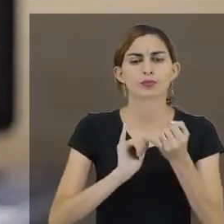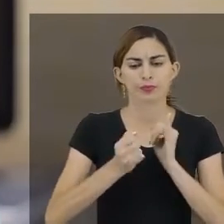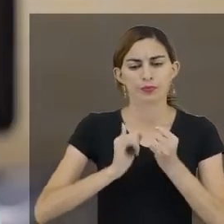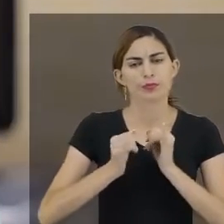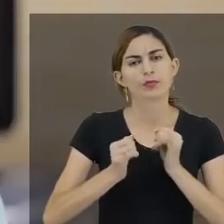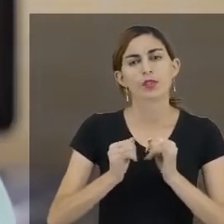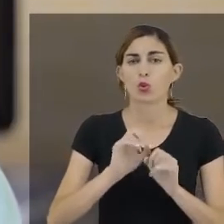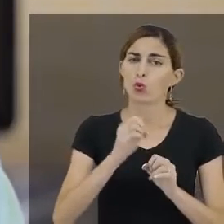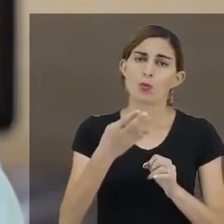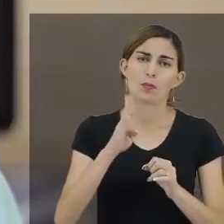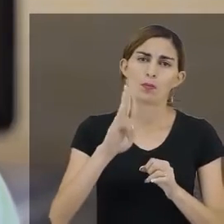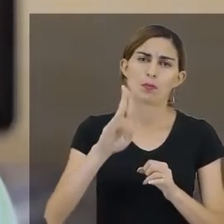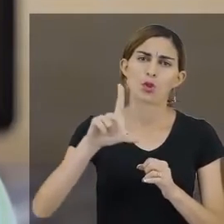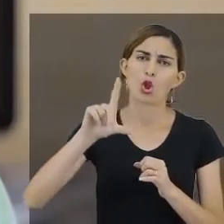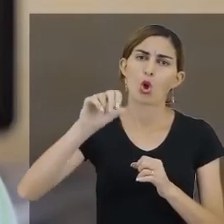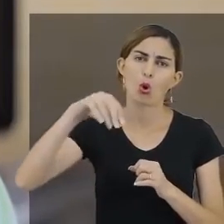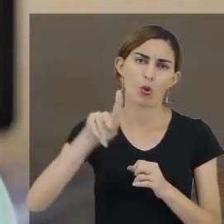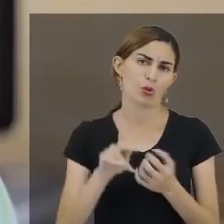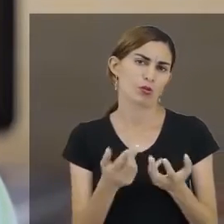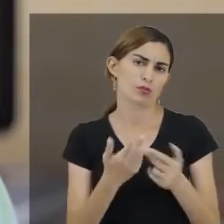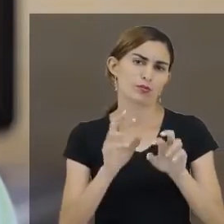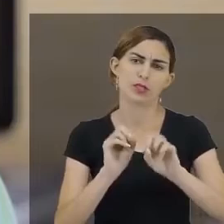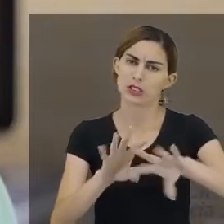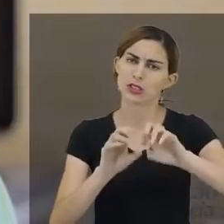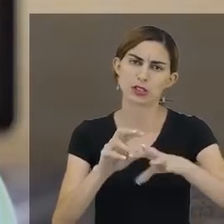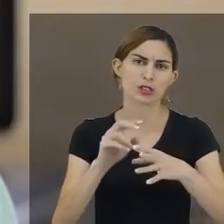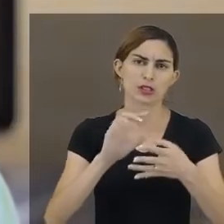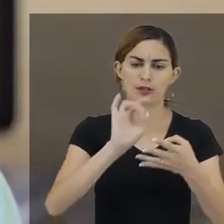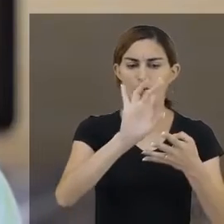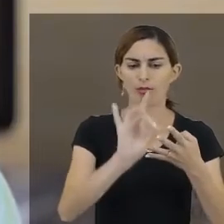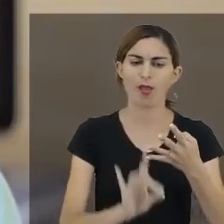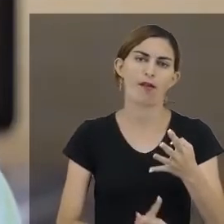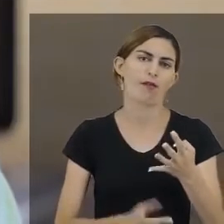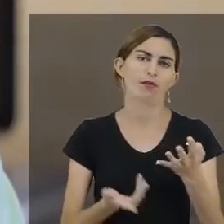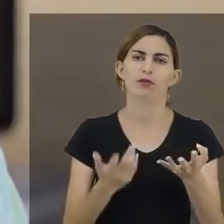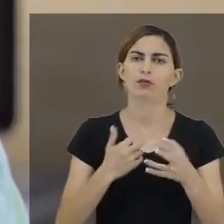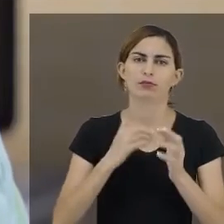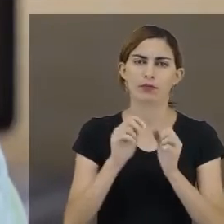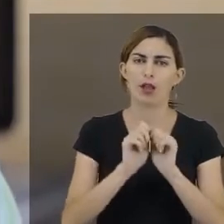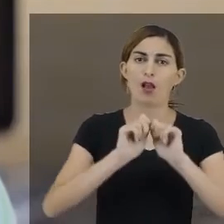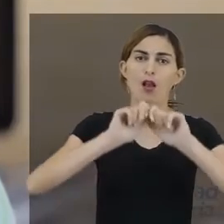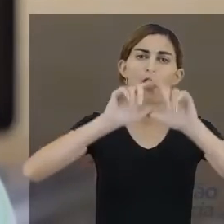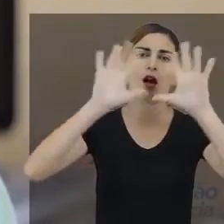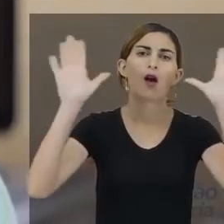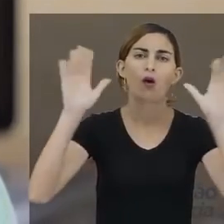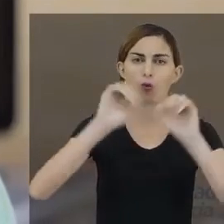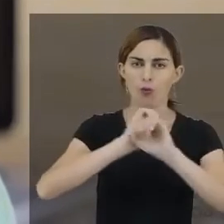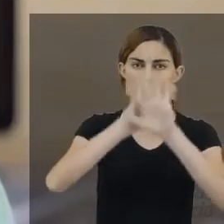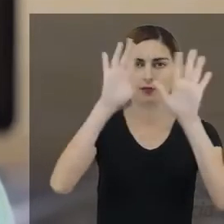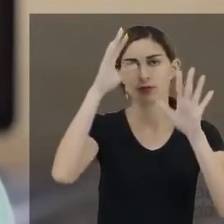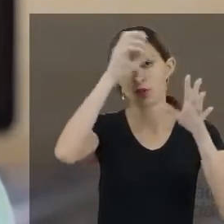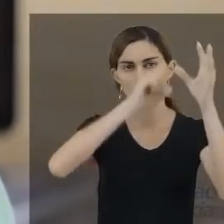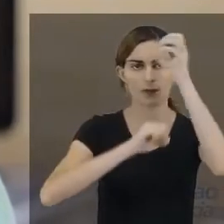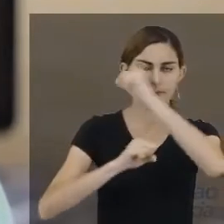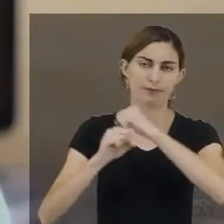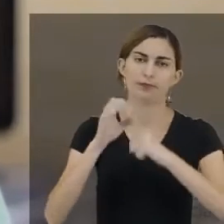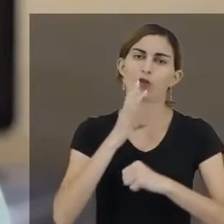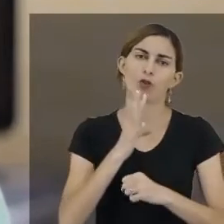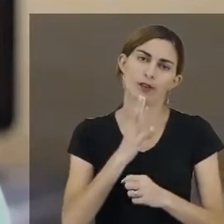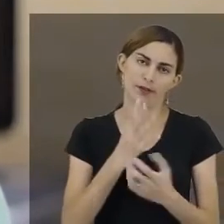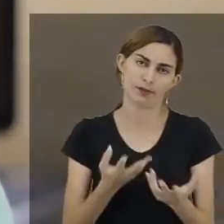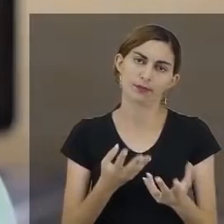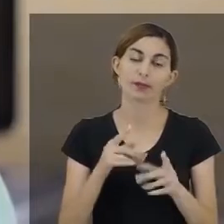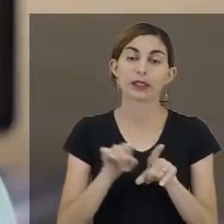na internet ou um blog que ensine mais algum detalhe que possa ampliar os seus conhecimentos. Isso é altamente